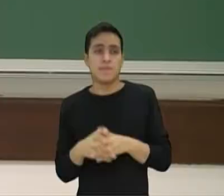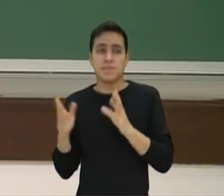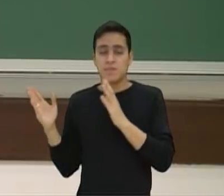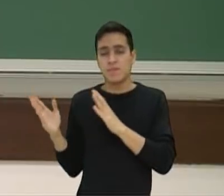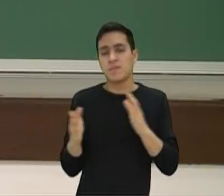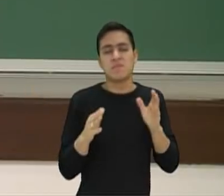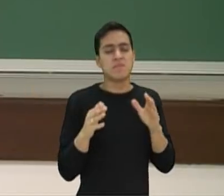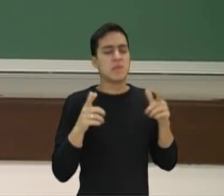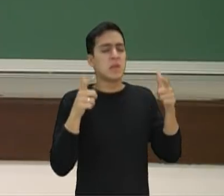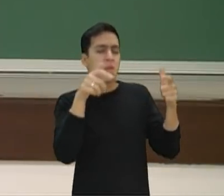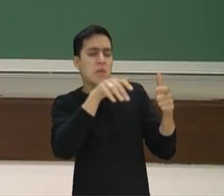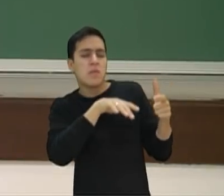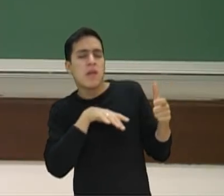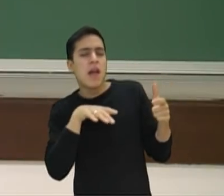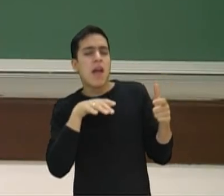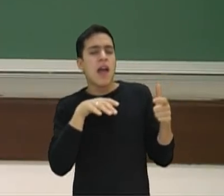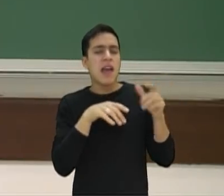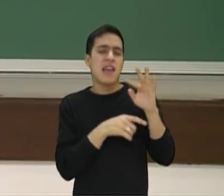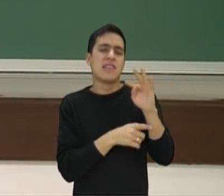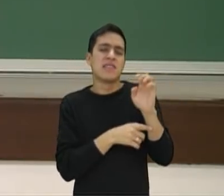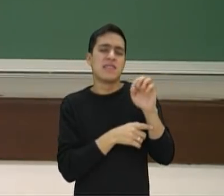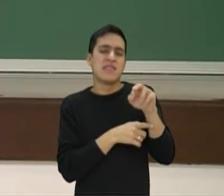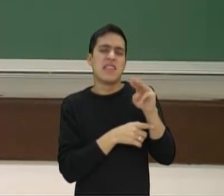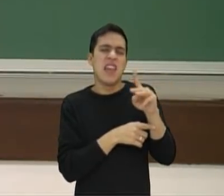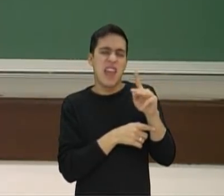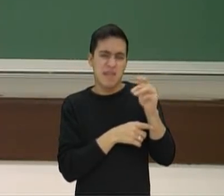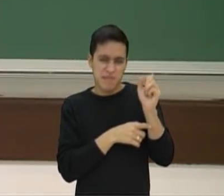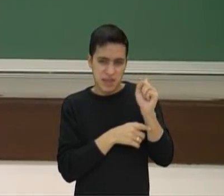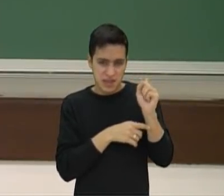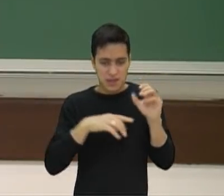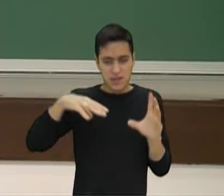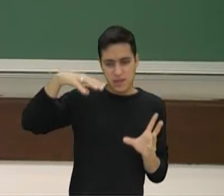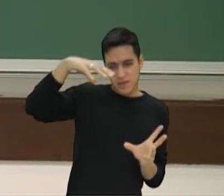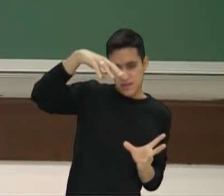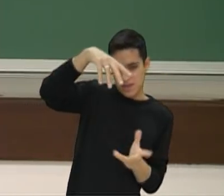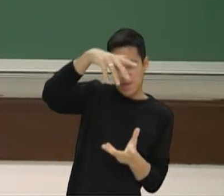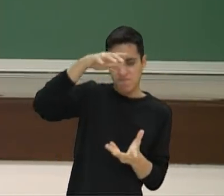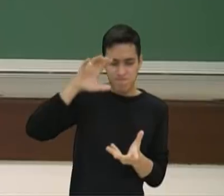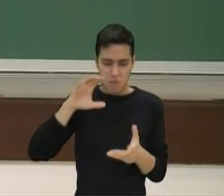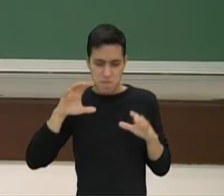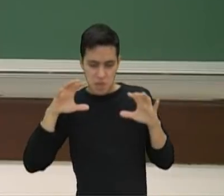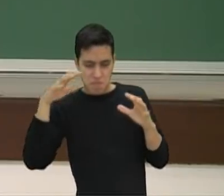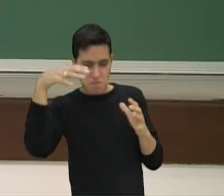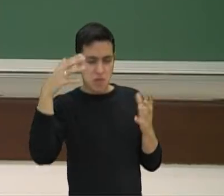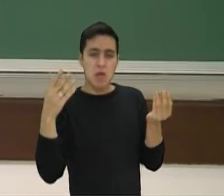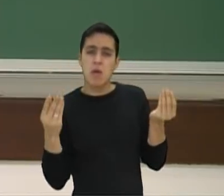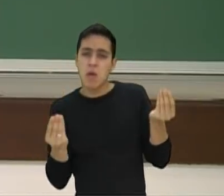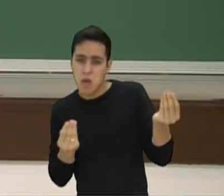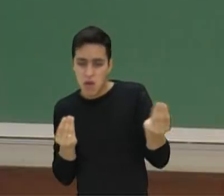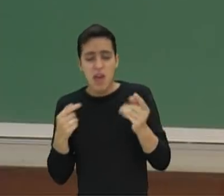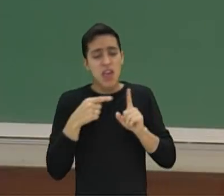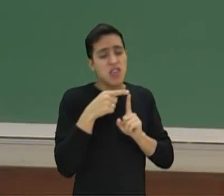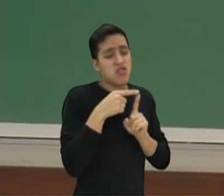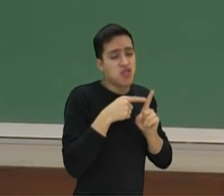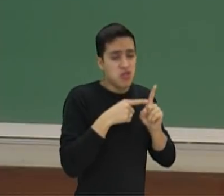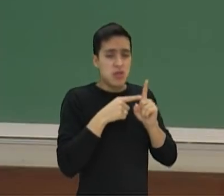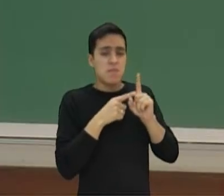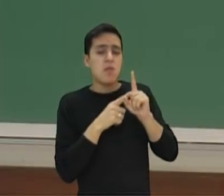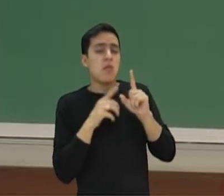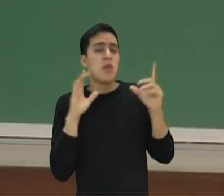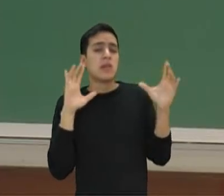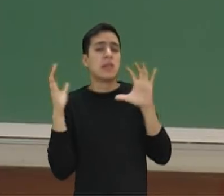Zonas térmicas da Terra. As zonas térmicas, elas são determinadas pelos tipos de clima. Elas